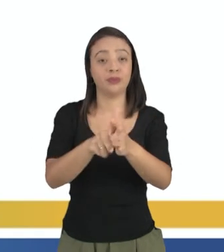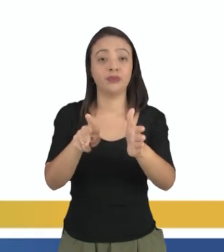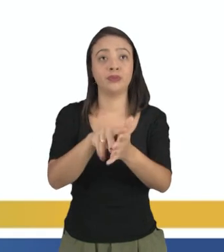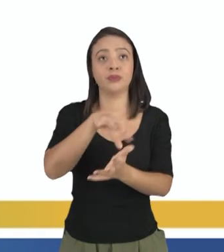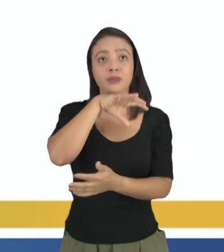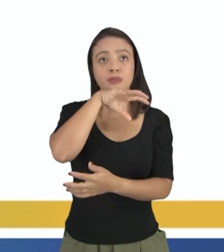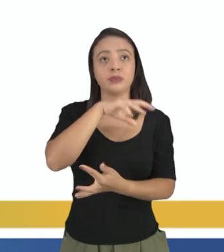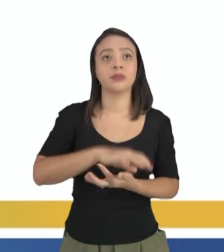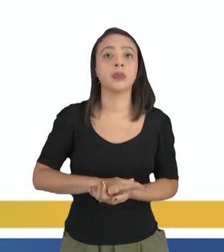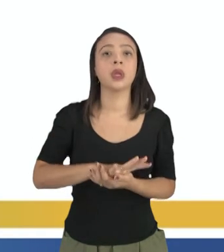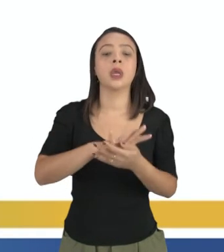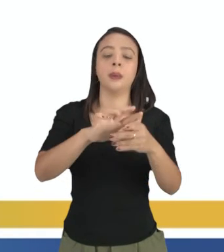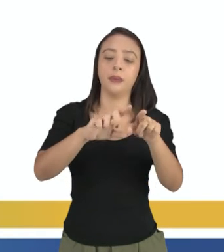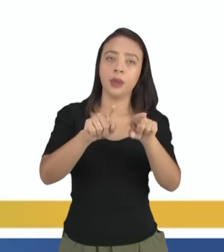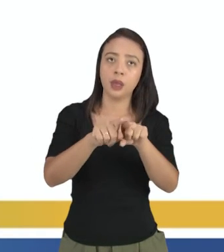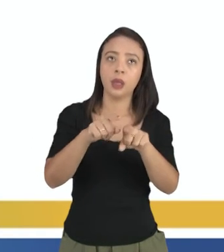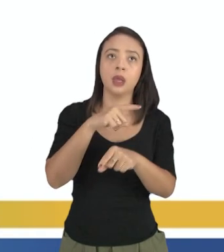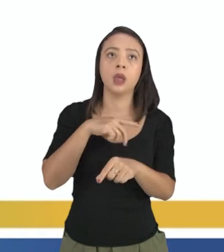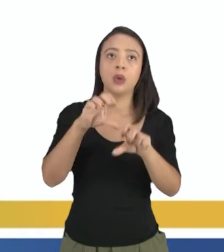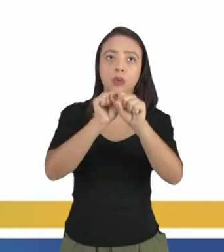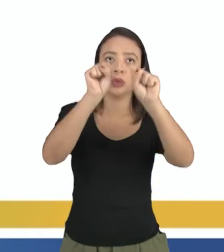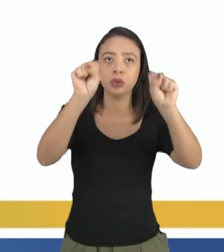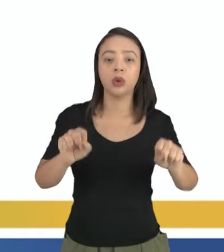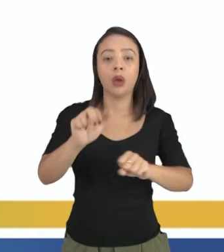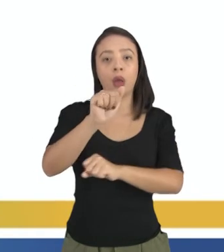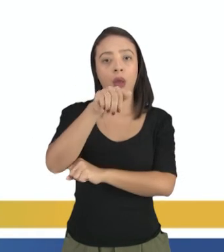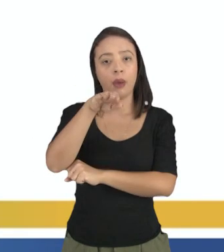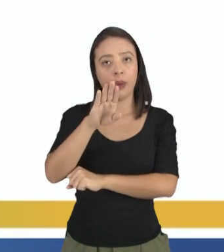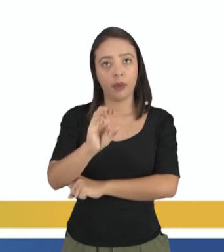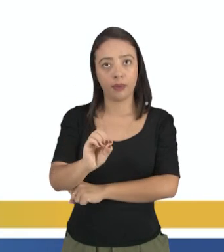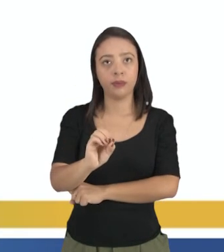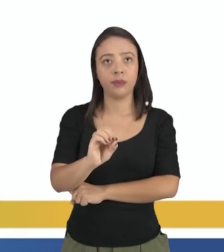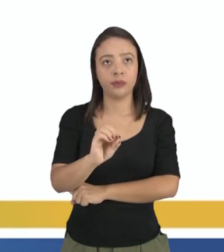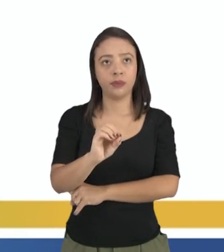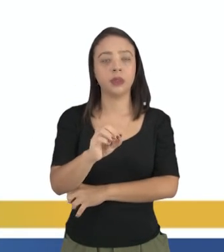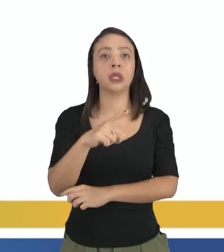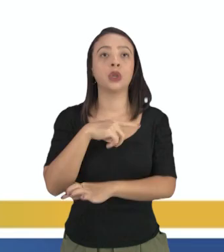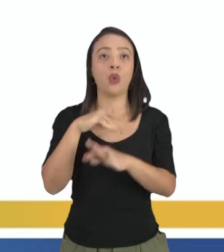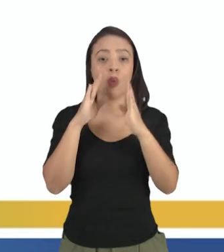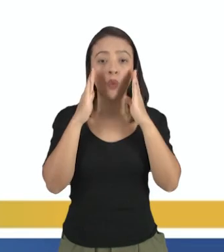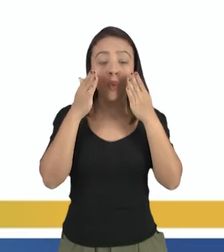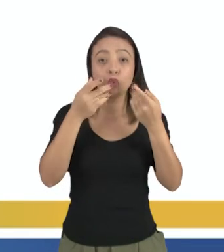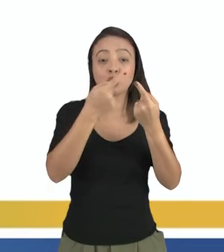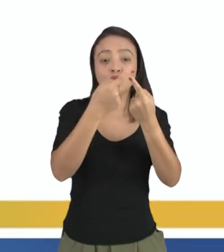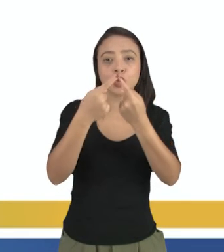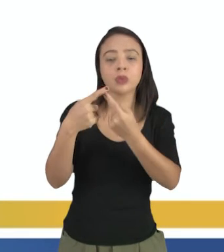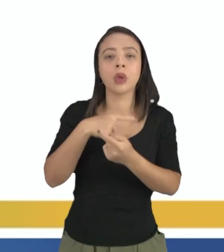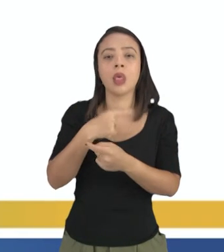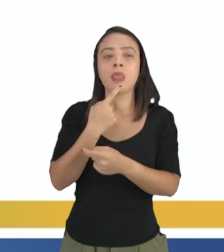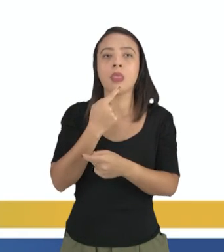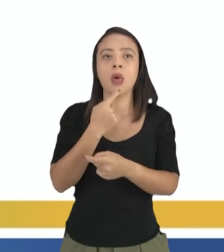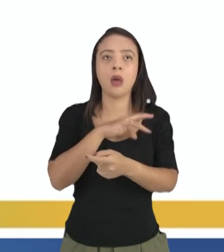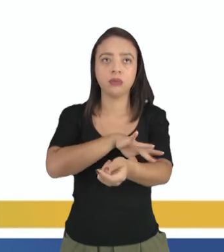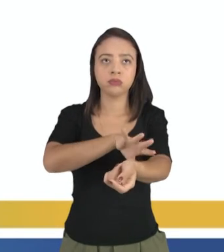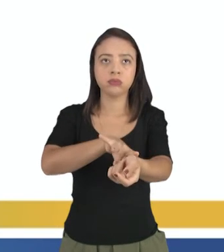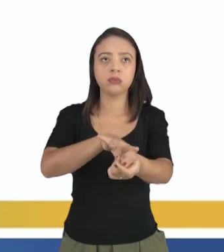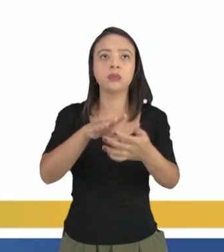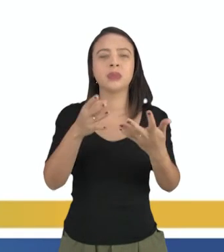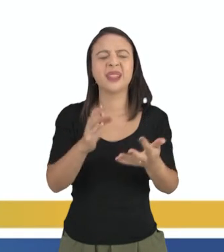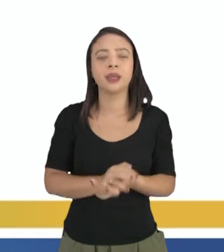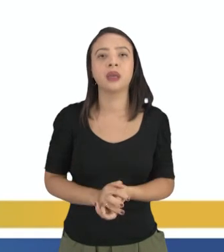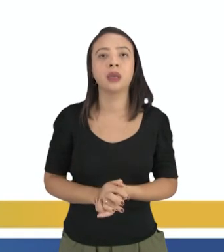morfológicas. Além disso, nós temos o sistema ABO, né, que é voltado para a tipagem sanguínea. Então,